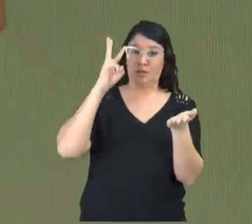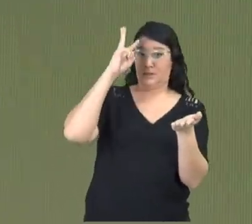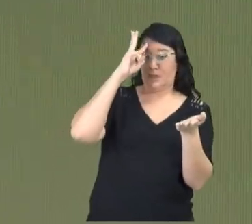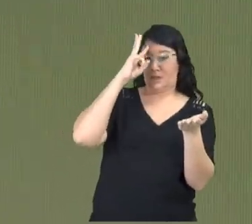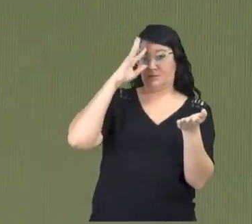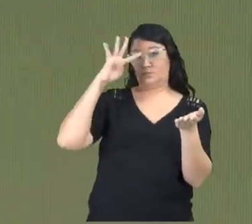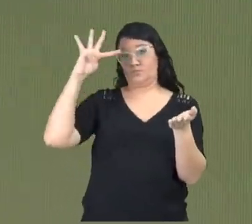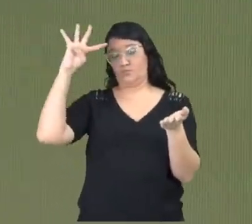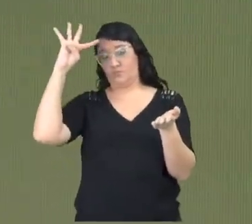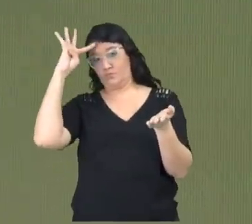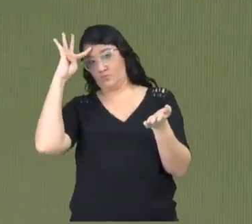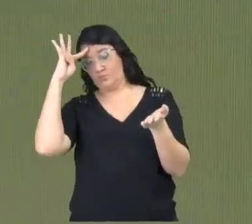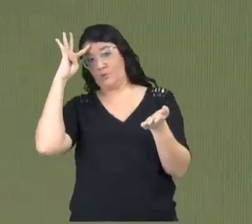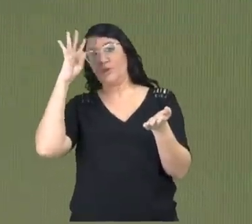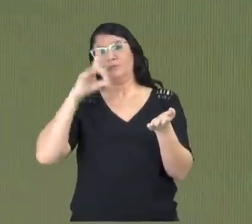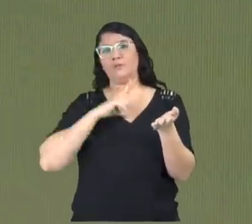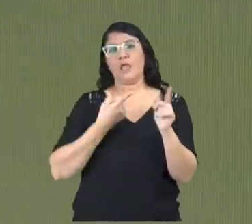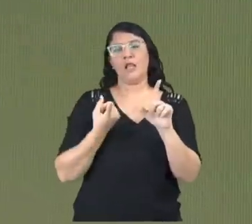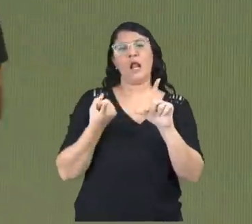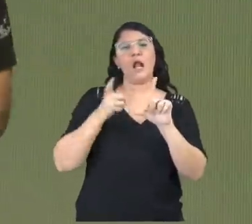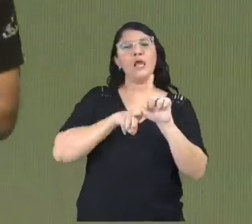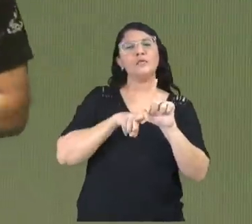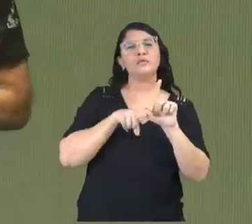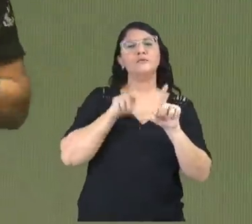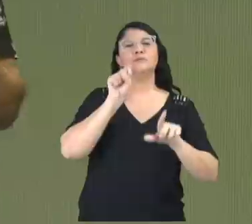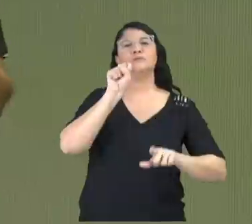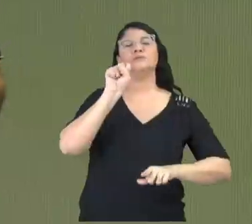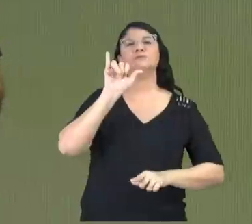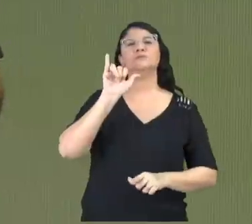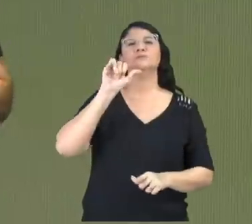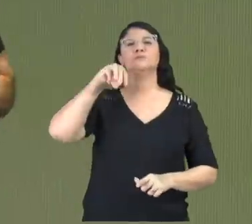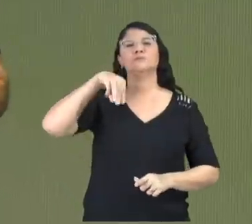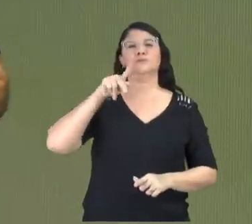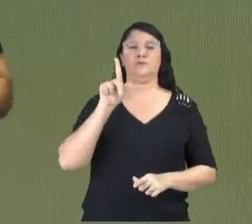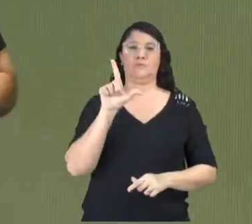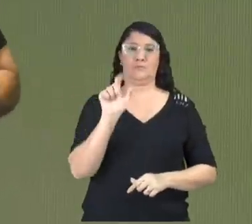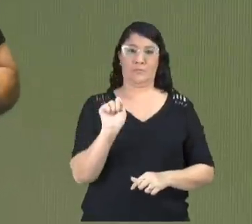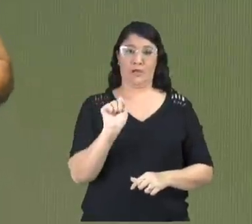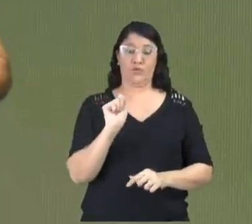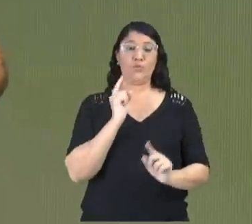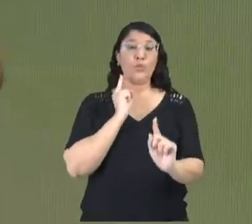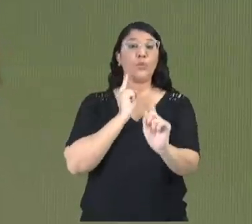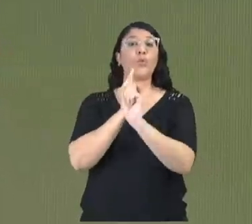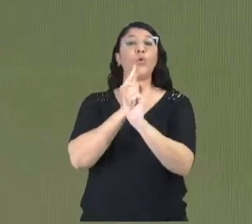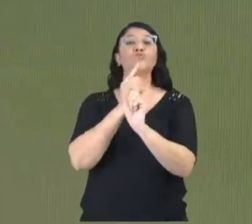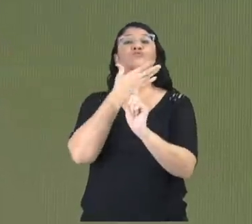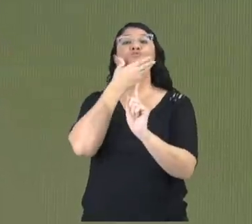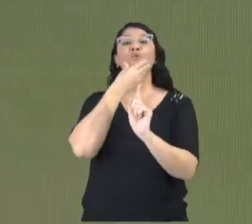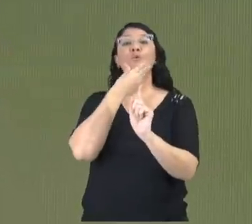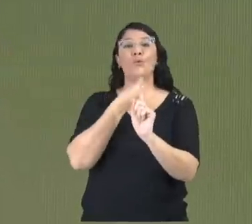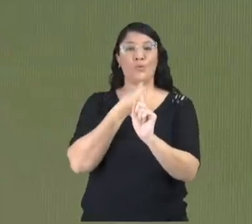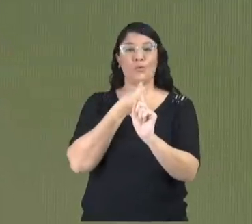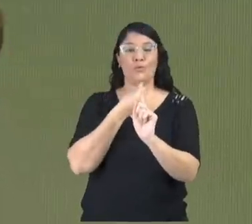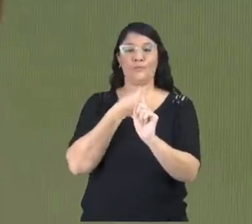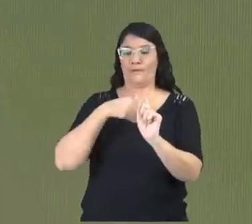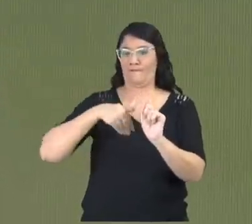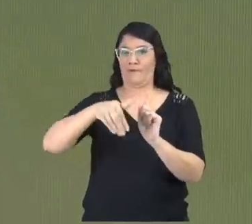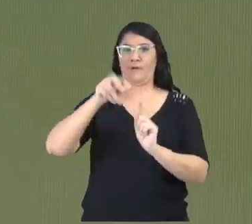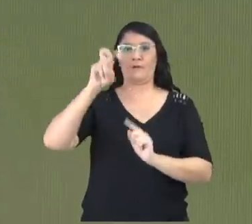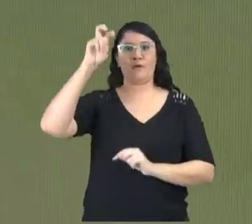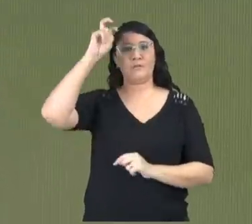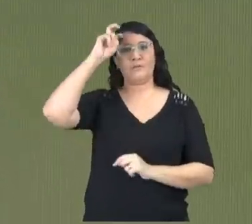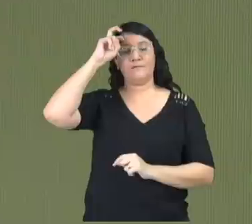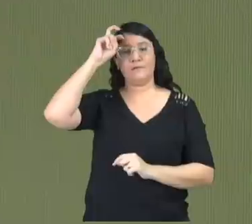vai estar o link do Simpla, nós vamos divulgar, para o retorno do nosso encontro de homens, que vai acontecer na quinta-feira que vem, lá